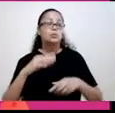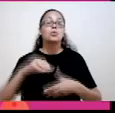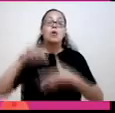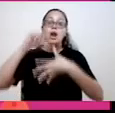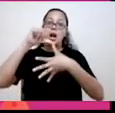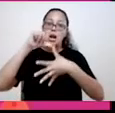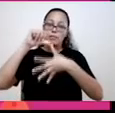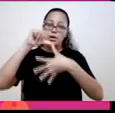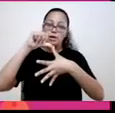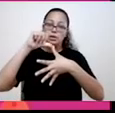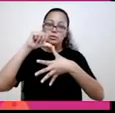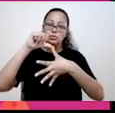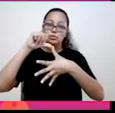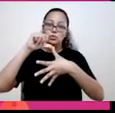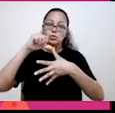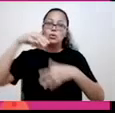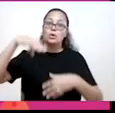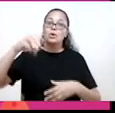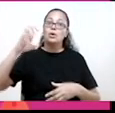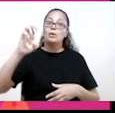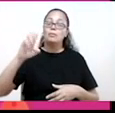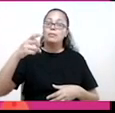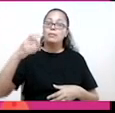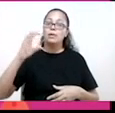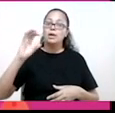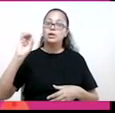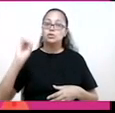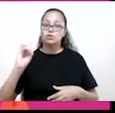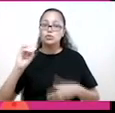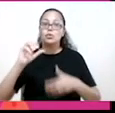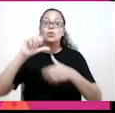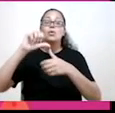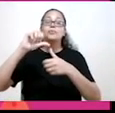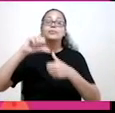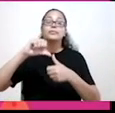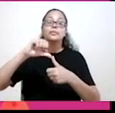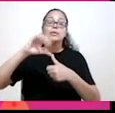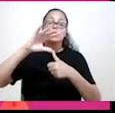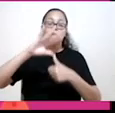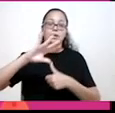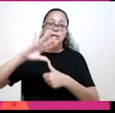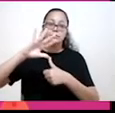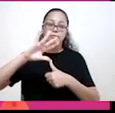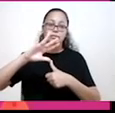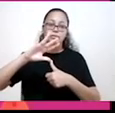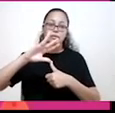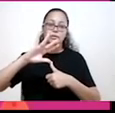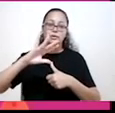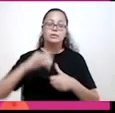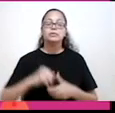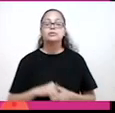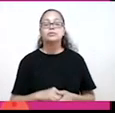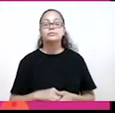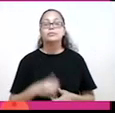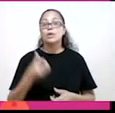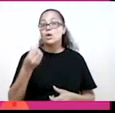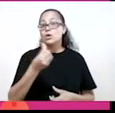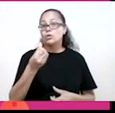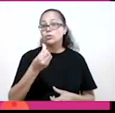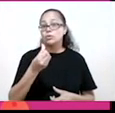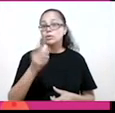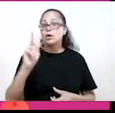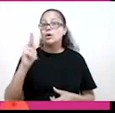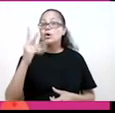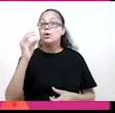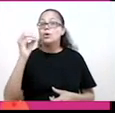e o México está na América do Norte, certo? Olha só a diferença do 5º mais populoso para o 6º, que é, no caso, Honduras